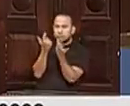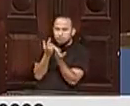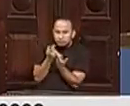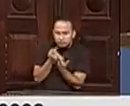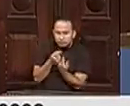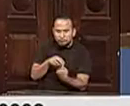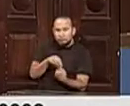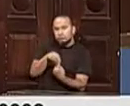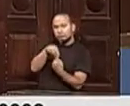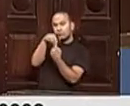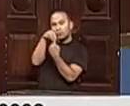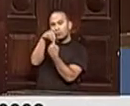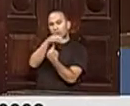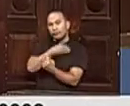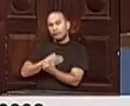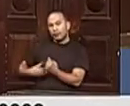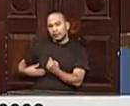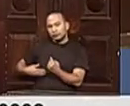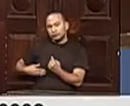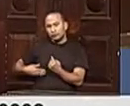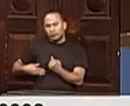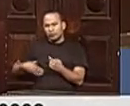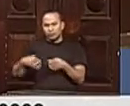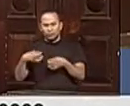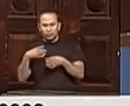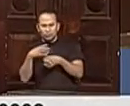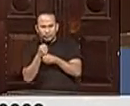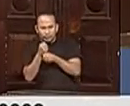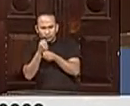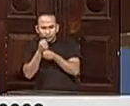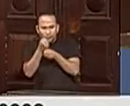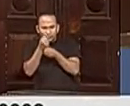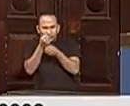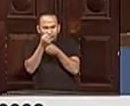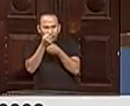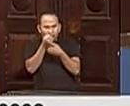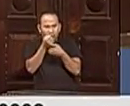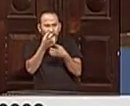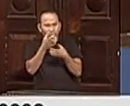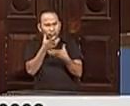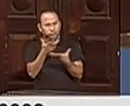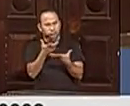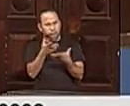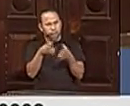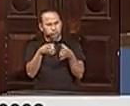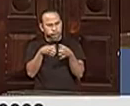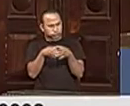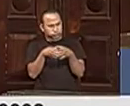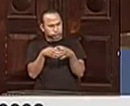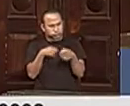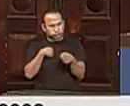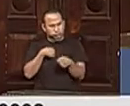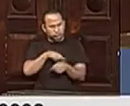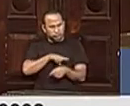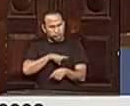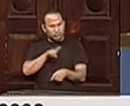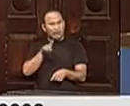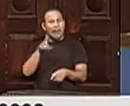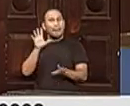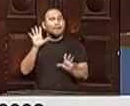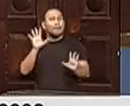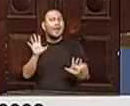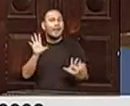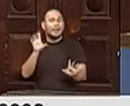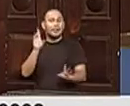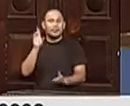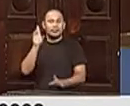para ocupar o cargo do Tribunal de Contas, repetindo o mesmo método. Não cabe aqui dizer, não, mas o Albertassi,